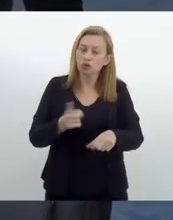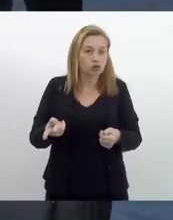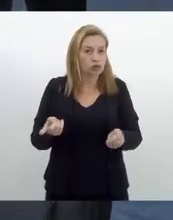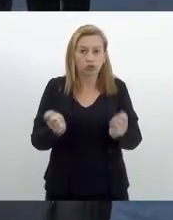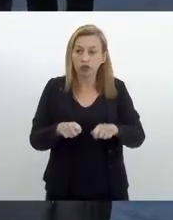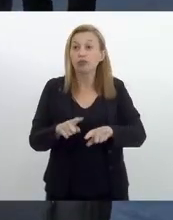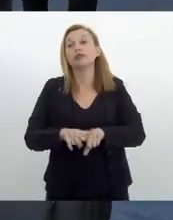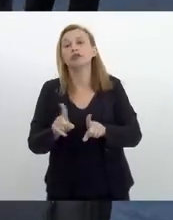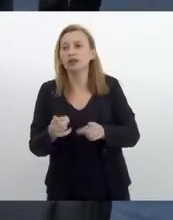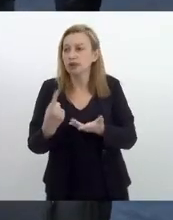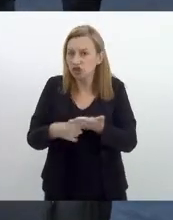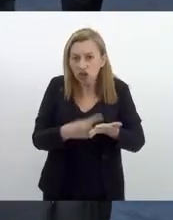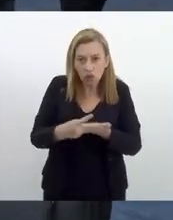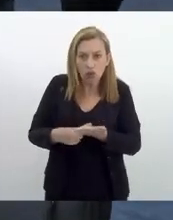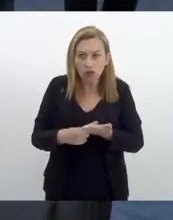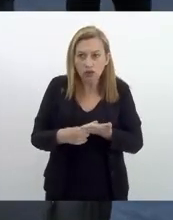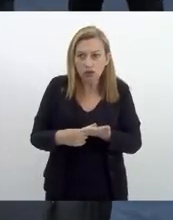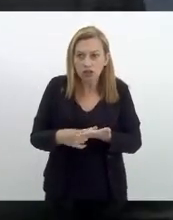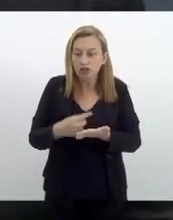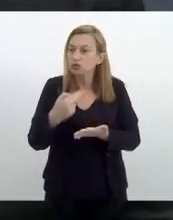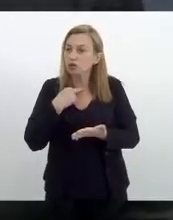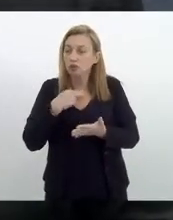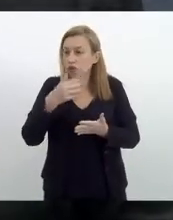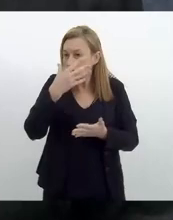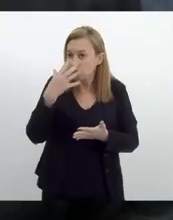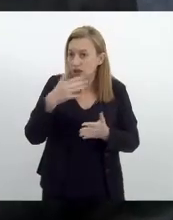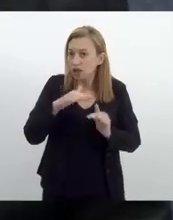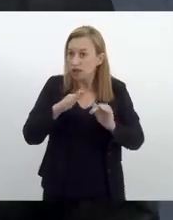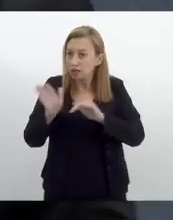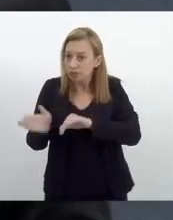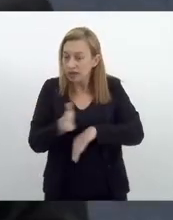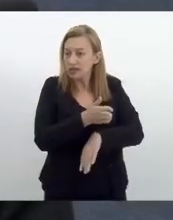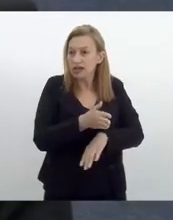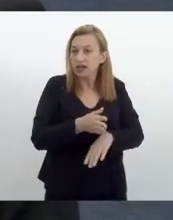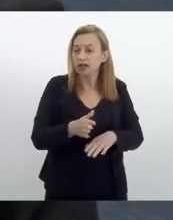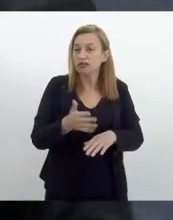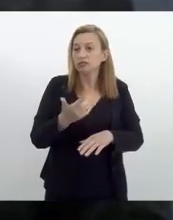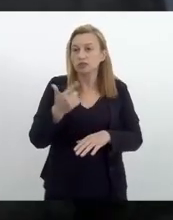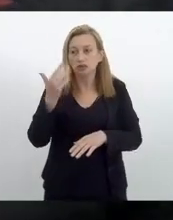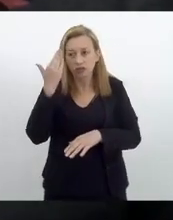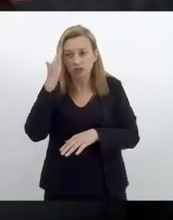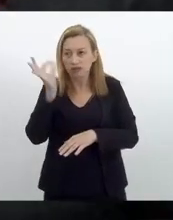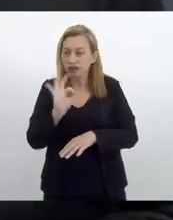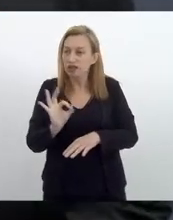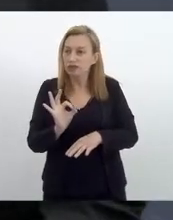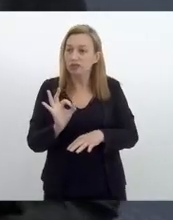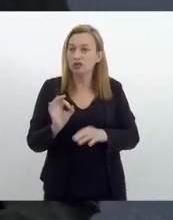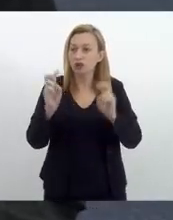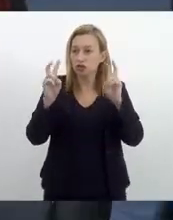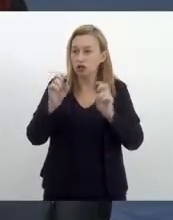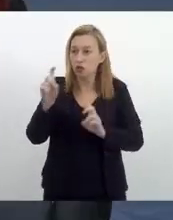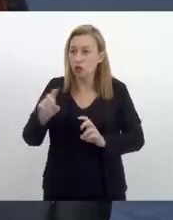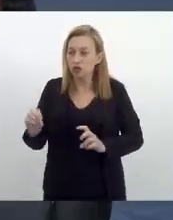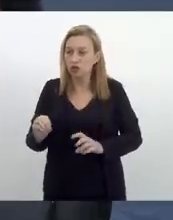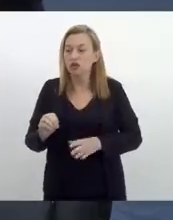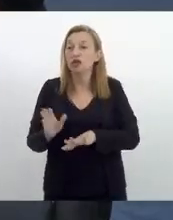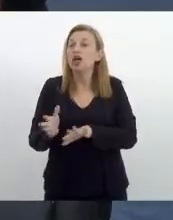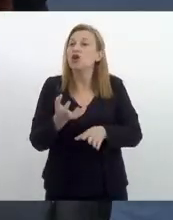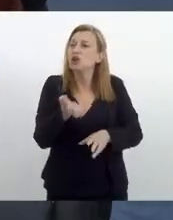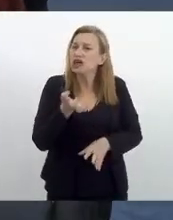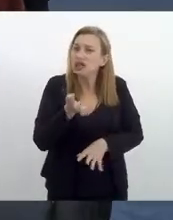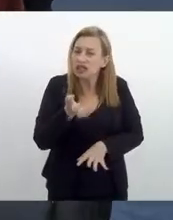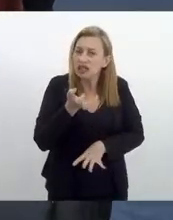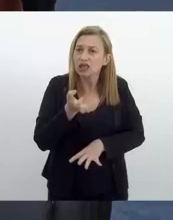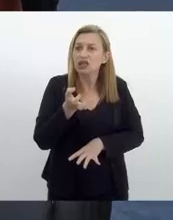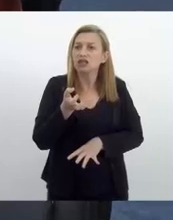Exatamente. Não, a gente tem acordo, o importante era não deixar passar sem a gente ter esse entendimento sobre a questão da UESO. deputado Valdeck, deputado Luiz. Eu queria,